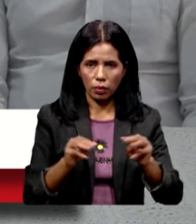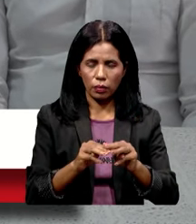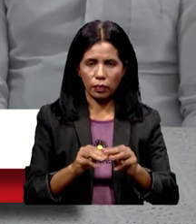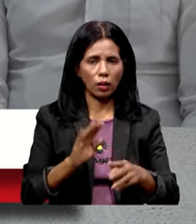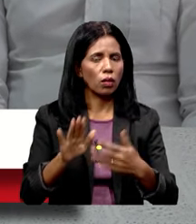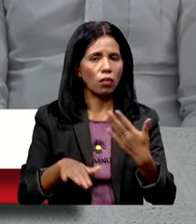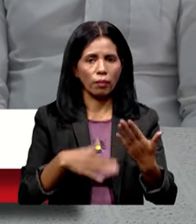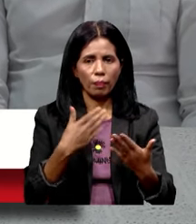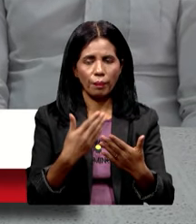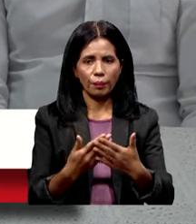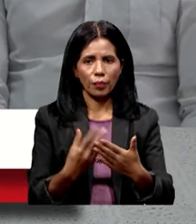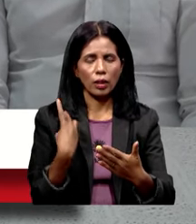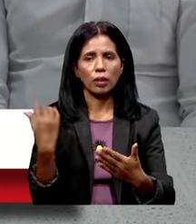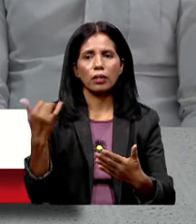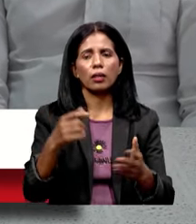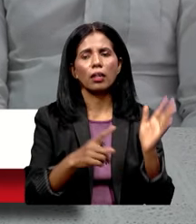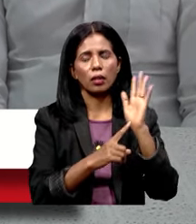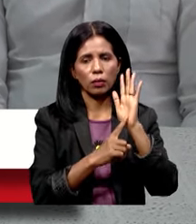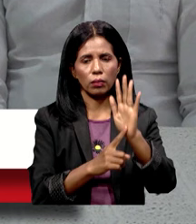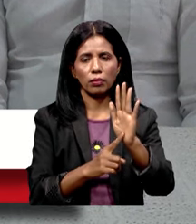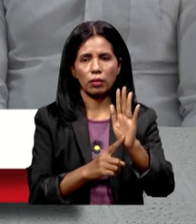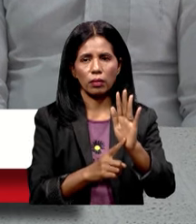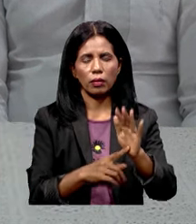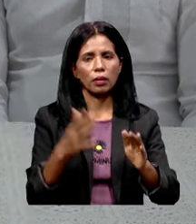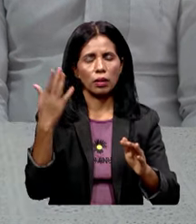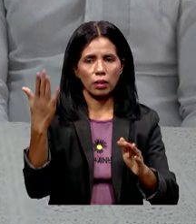Total nebe ohin selense fosai, au karepete, iha